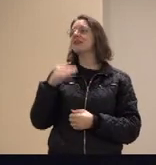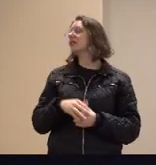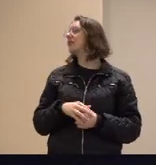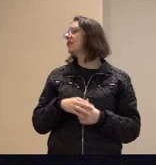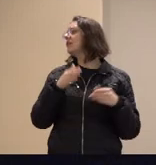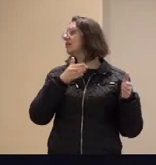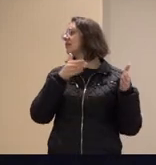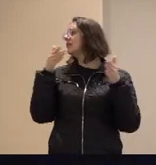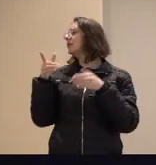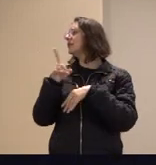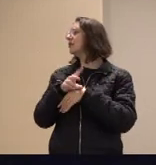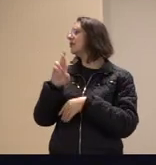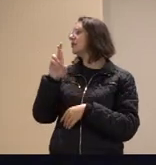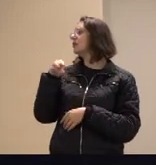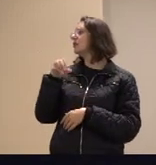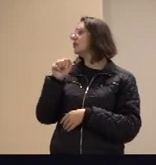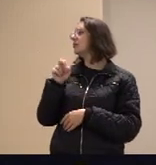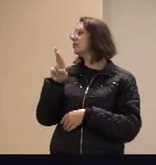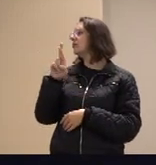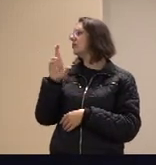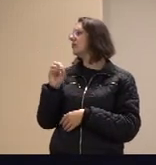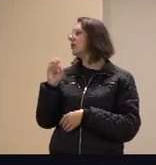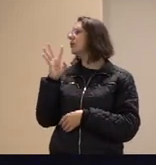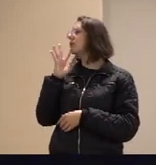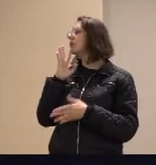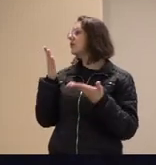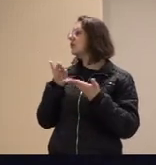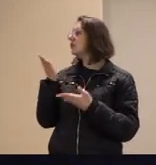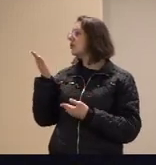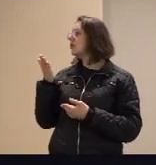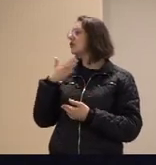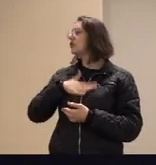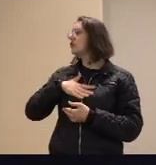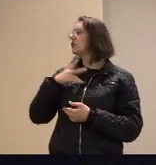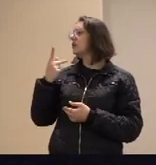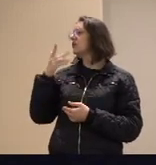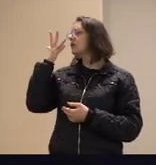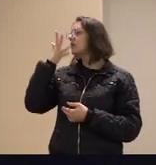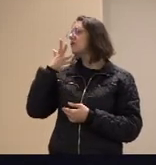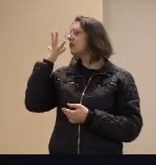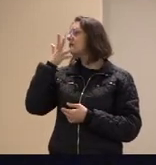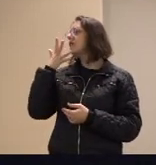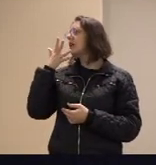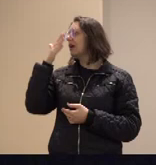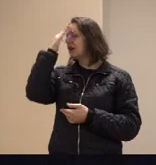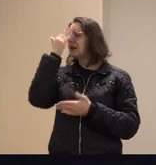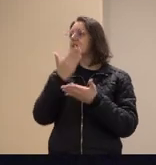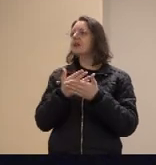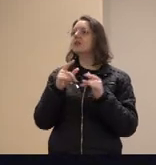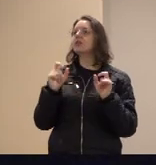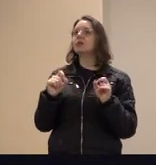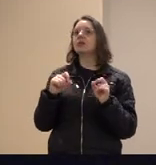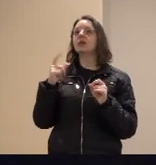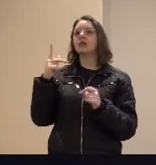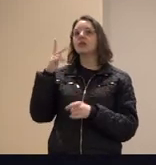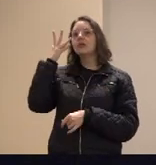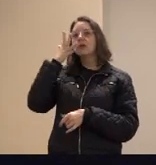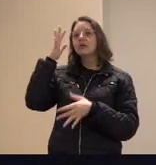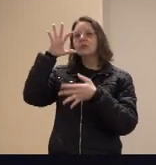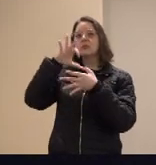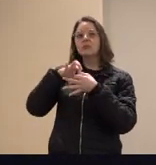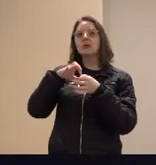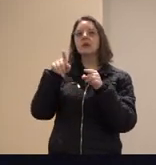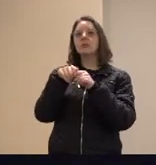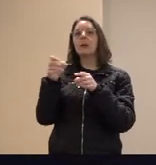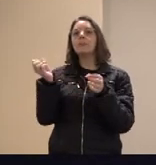O doutor Mauro, que eu conheço hoje, gostei muito da sua fala, acho que é muito pertinente e muito moderno, acho